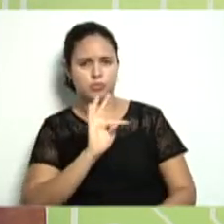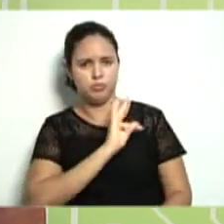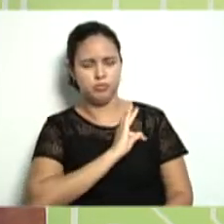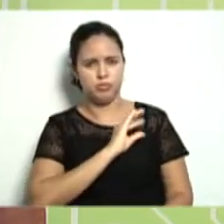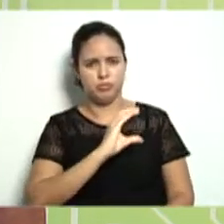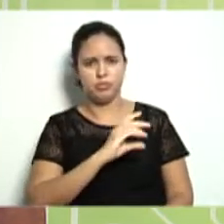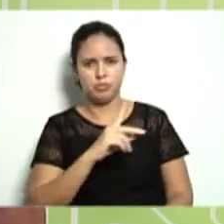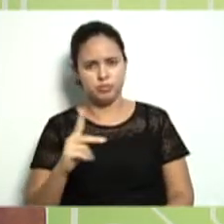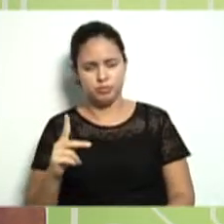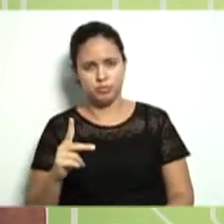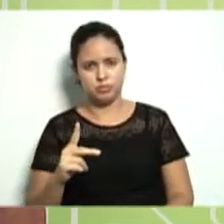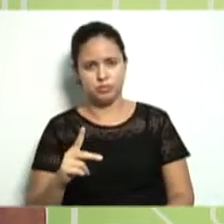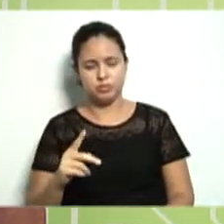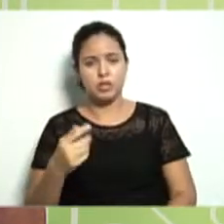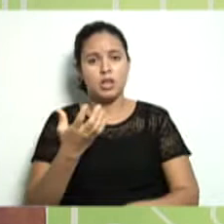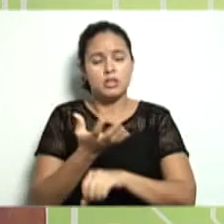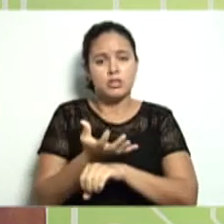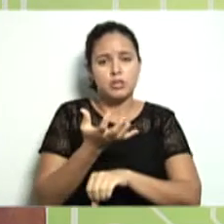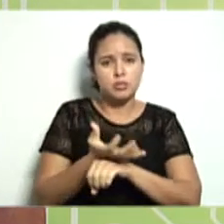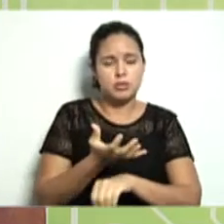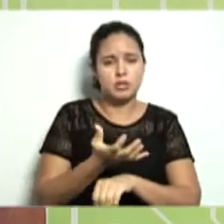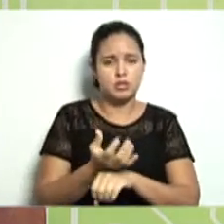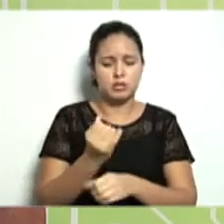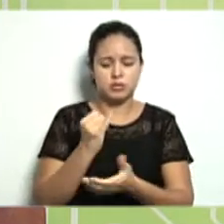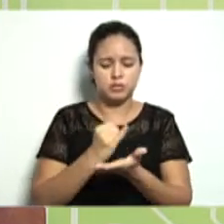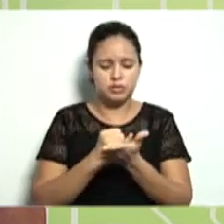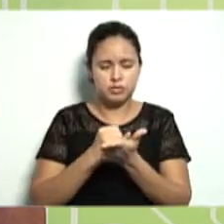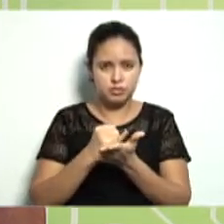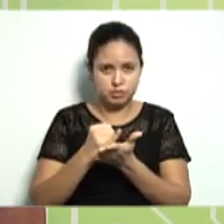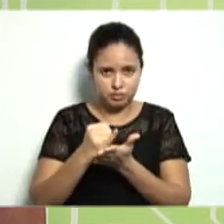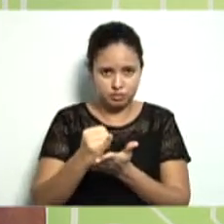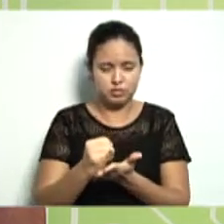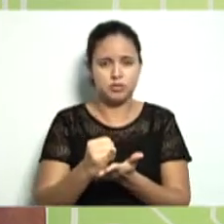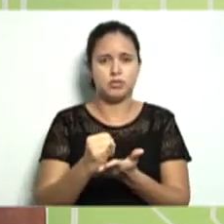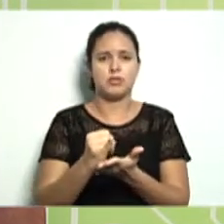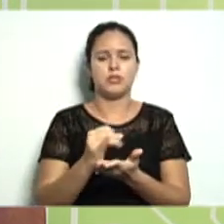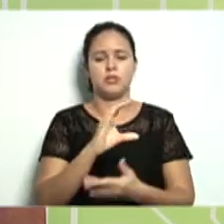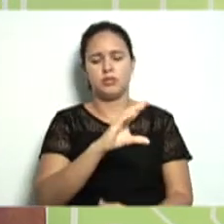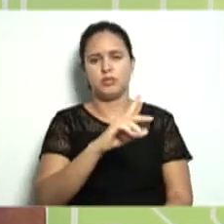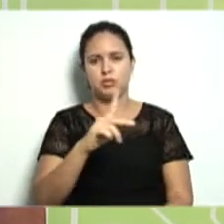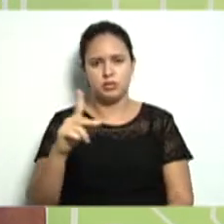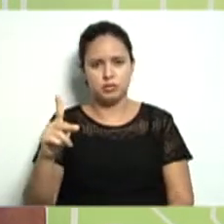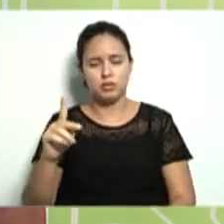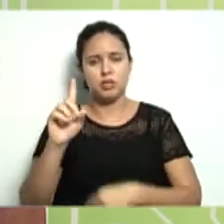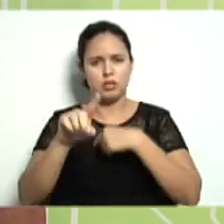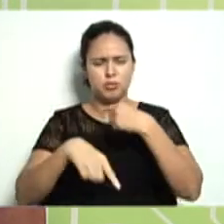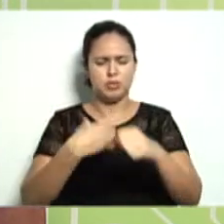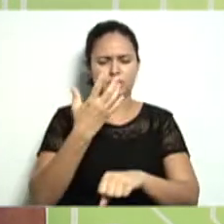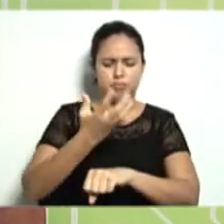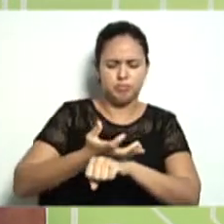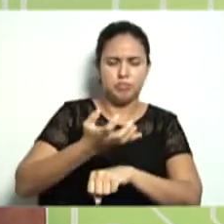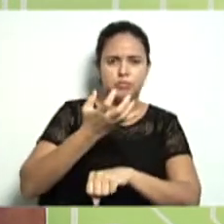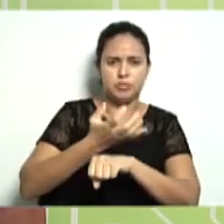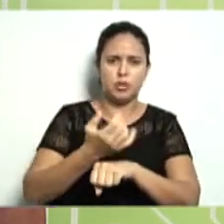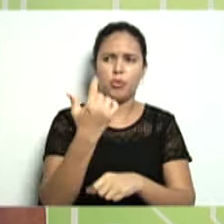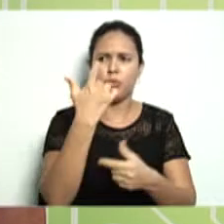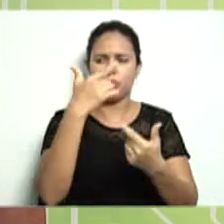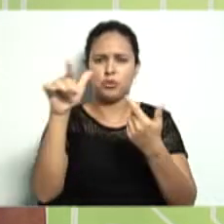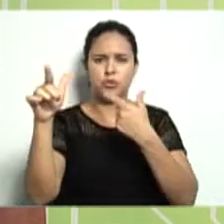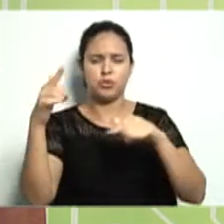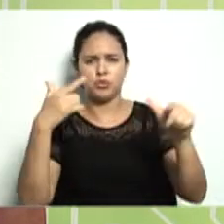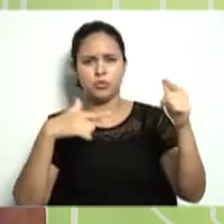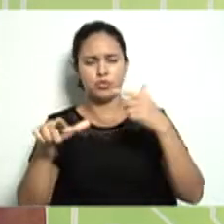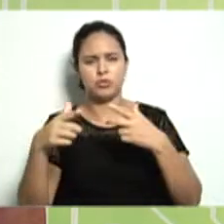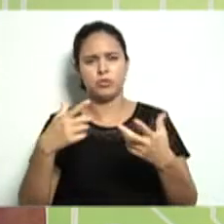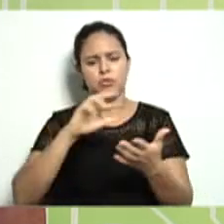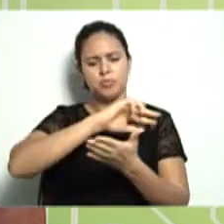disciplina Introdução ao Cooperativismo. Vocês terão um mar aí de conteúdos para vocês navegarem, que vão ser muito úteis